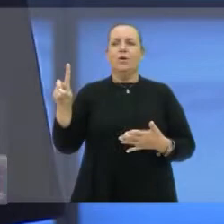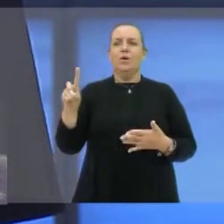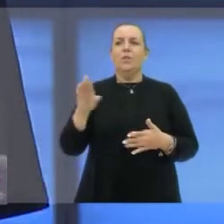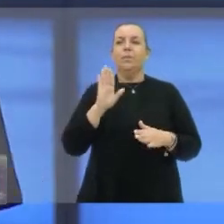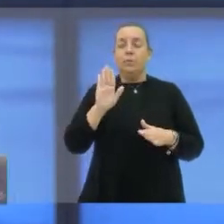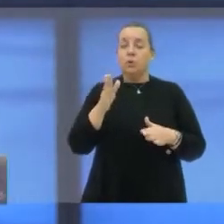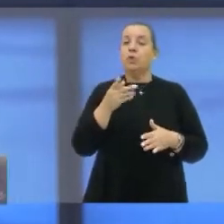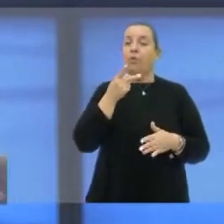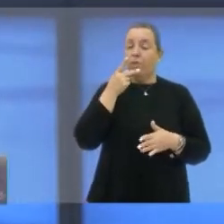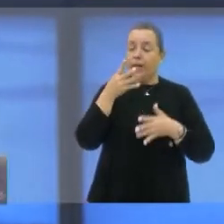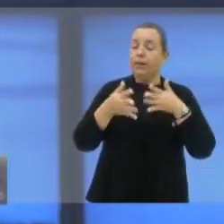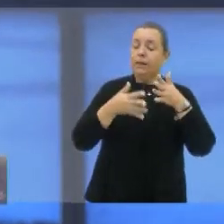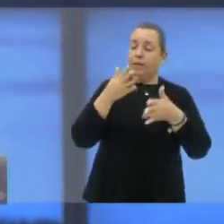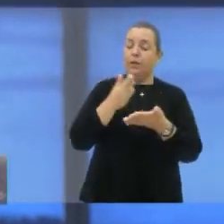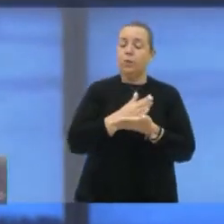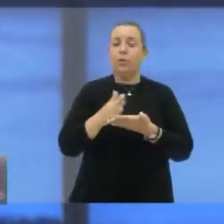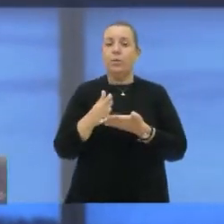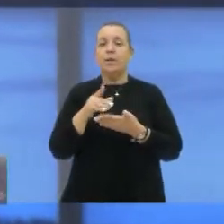início, que era para você